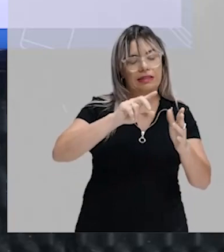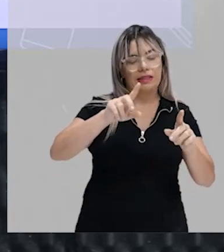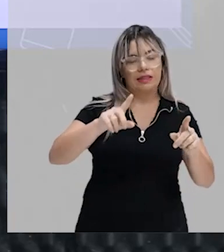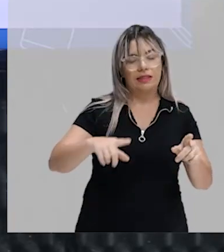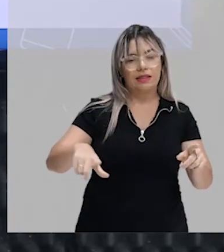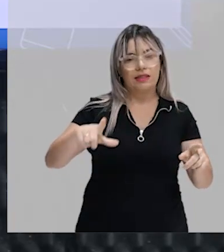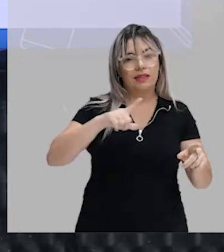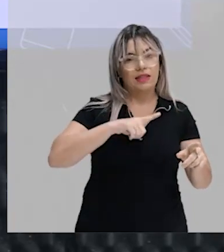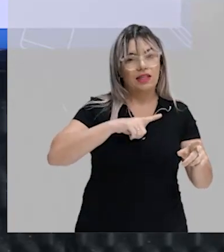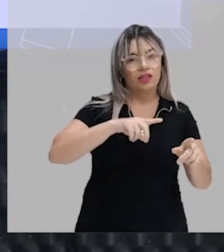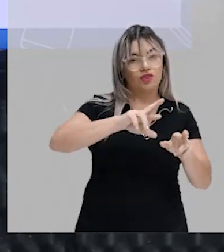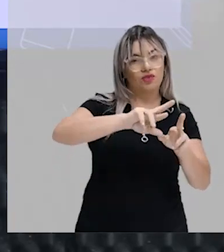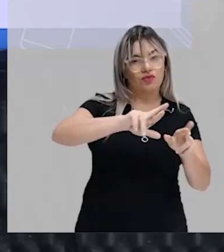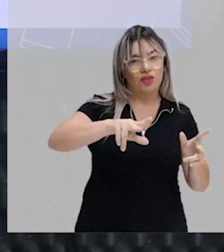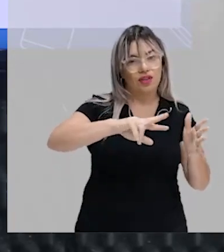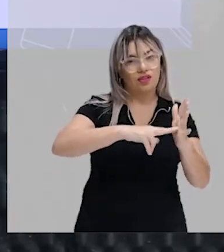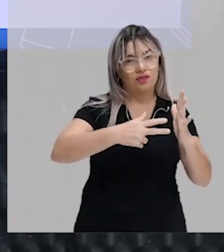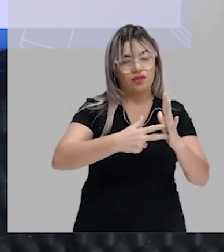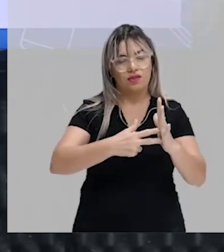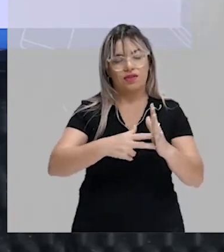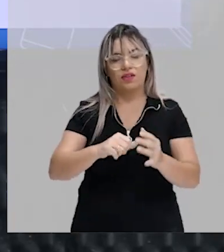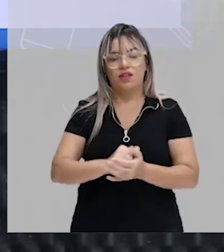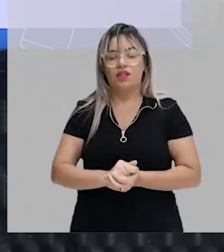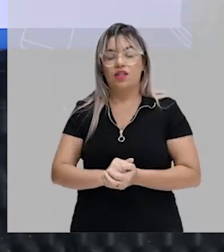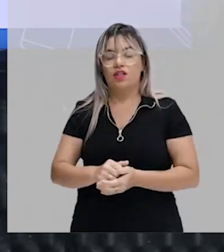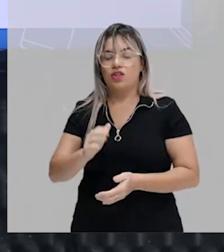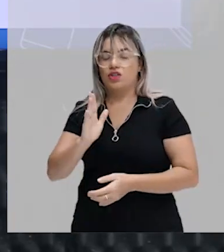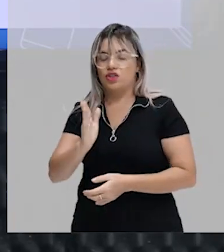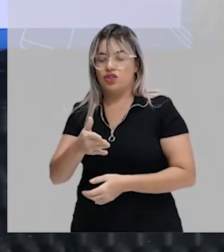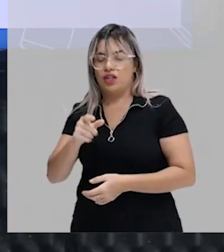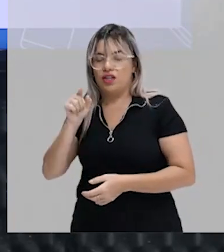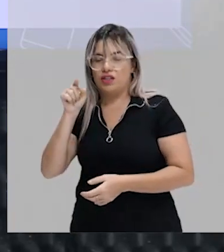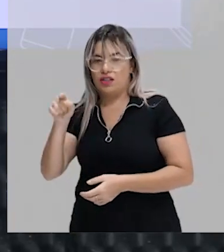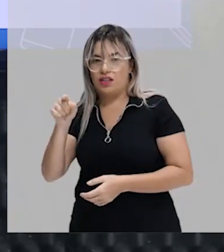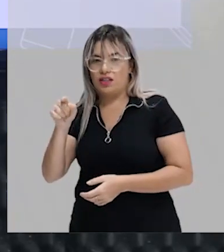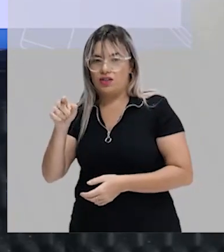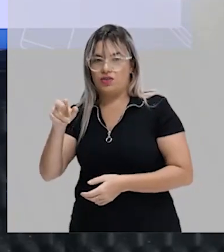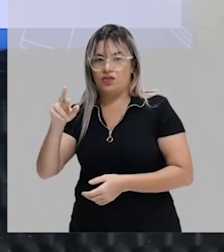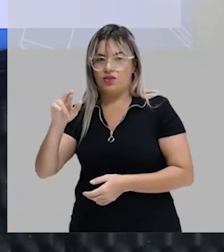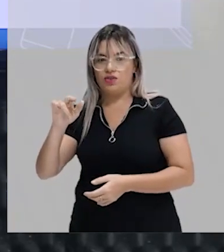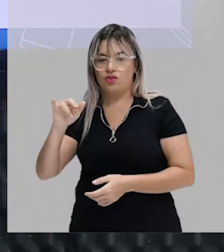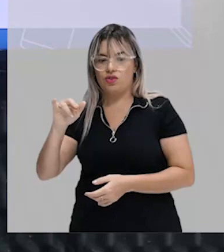de rigidez dentro da questão da literatura, não é essa rigidez de ser duro.